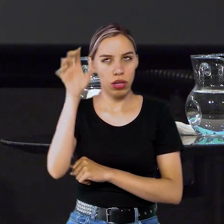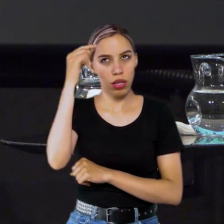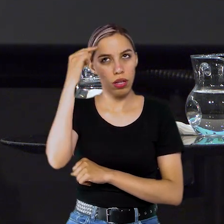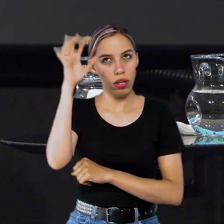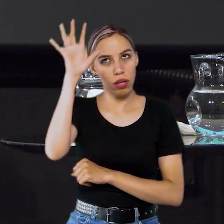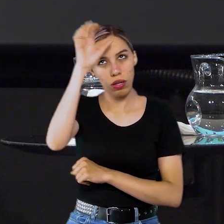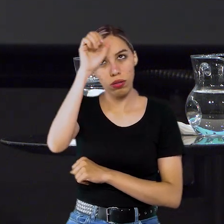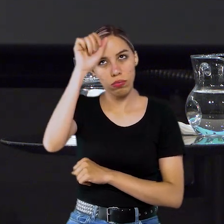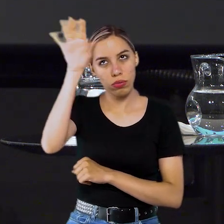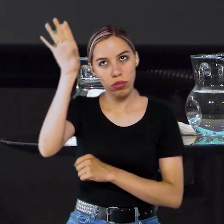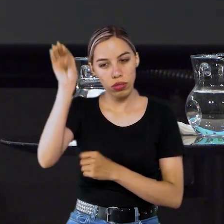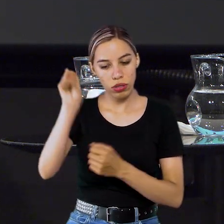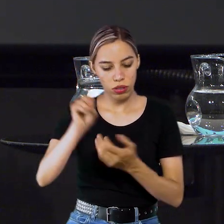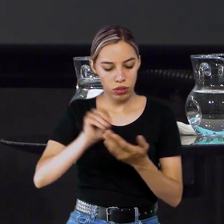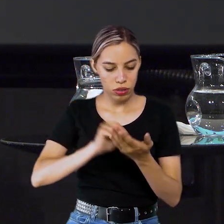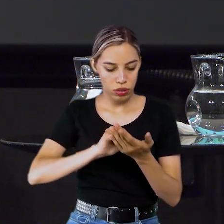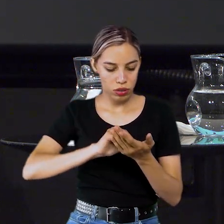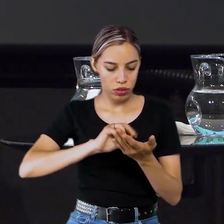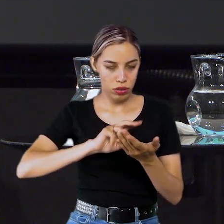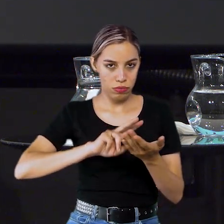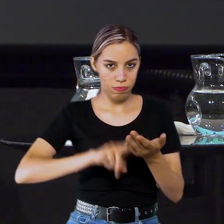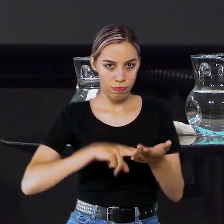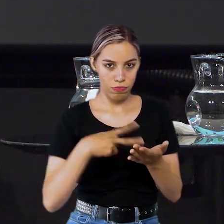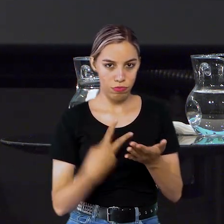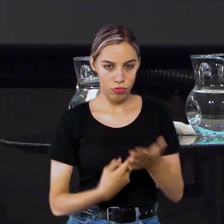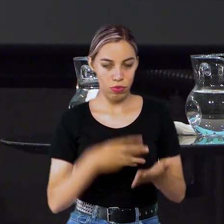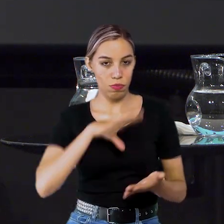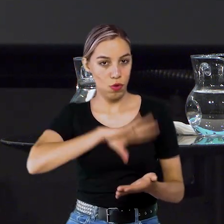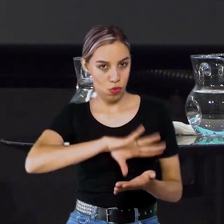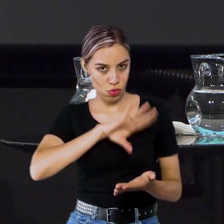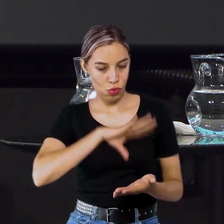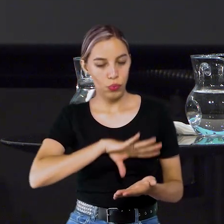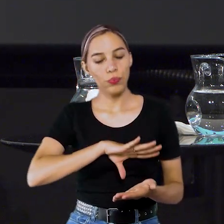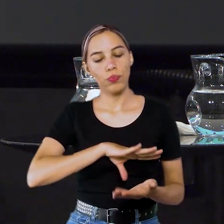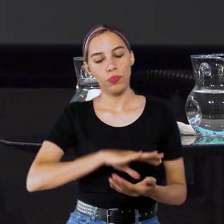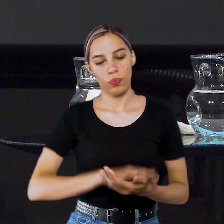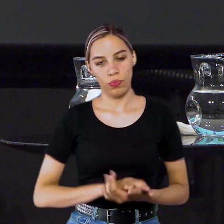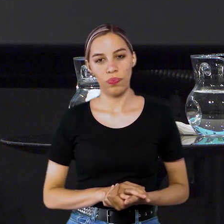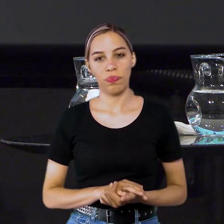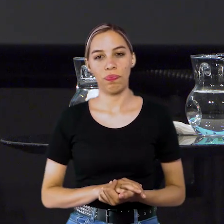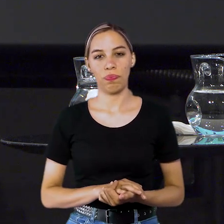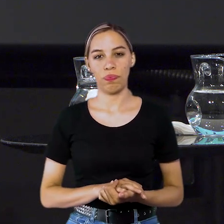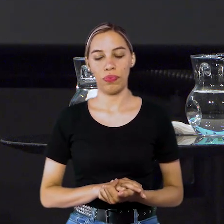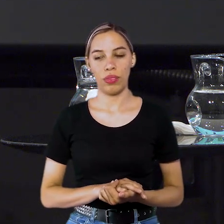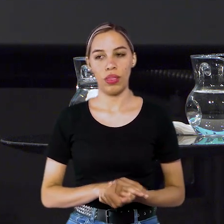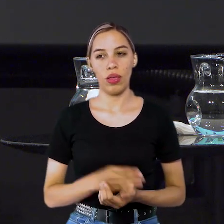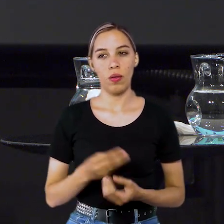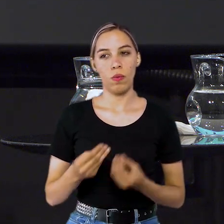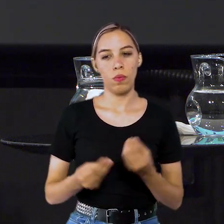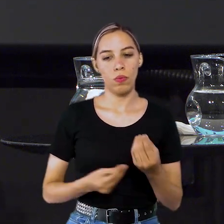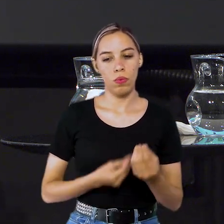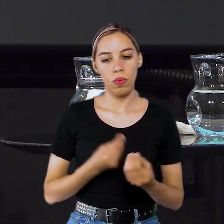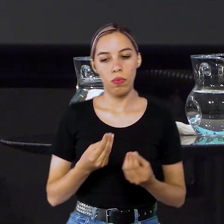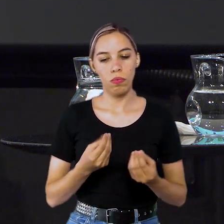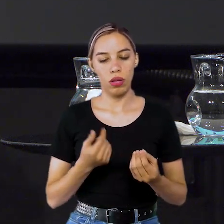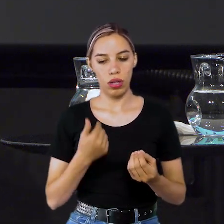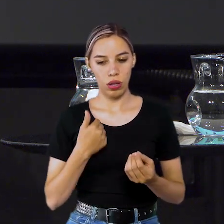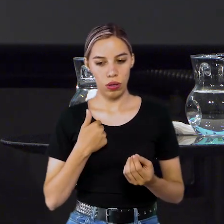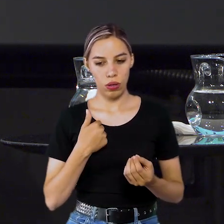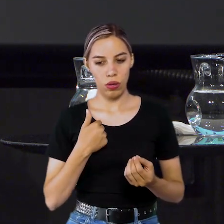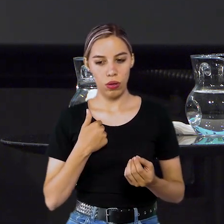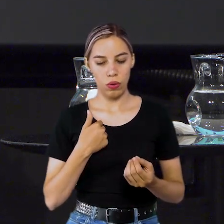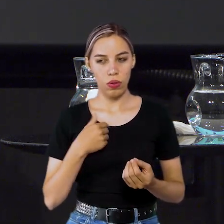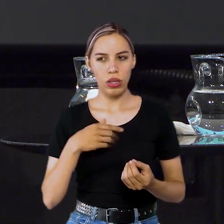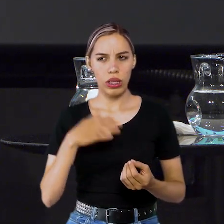velhos no papel escrito, escrever em português. E como é o conhecimento do